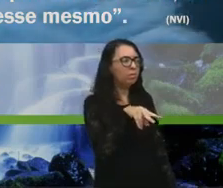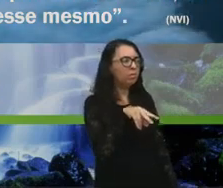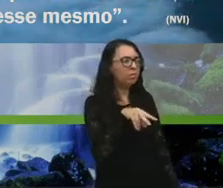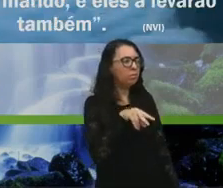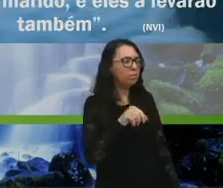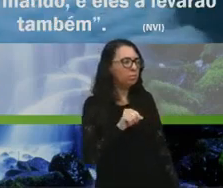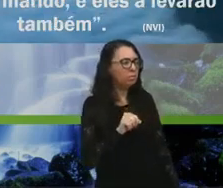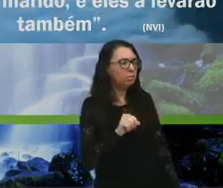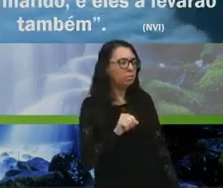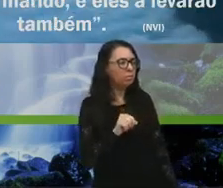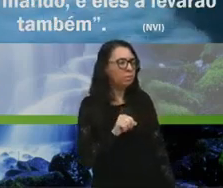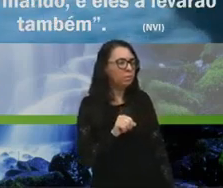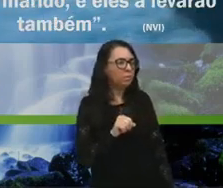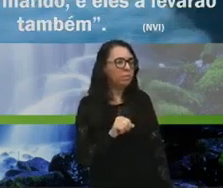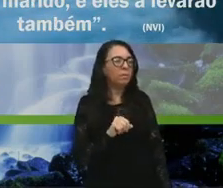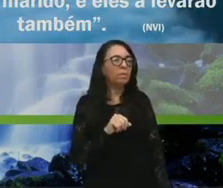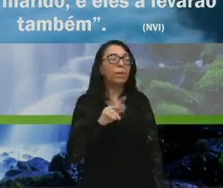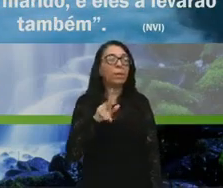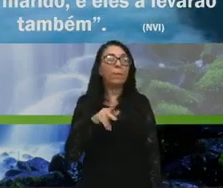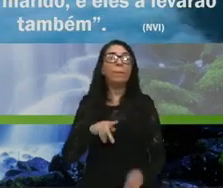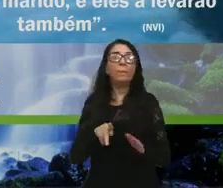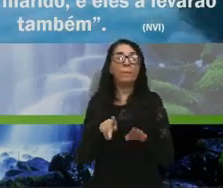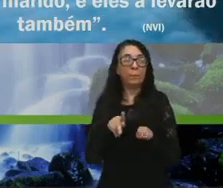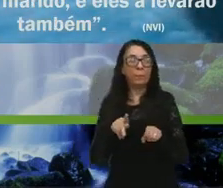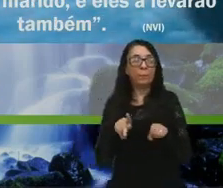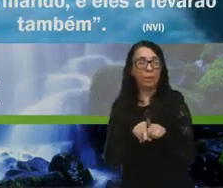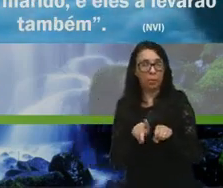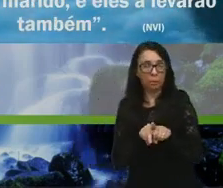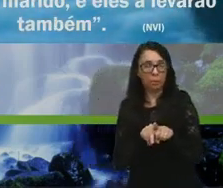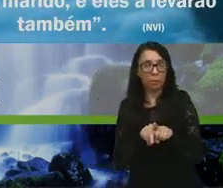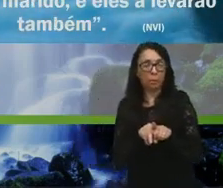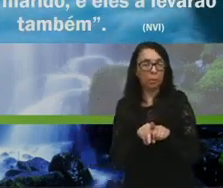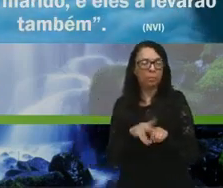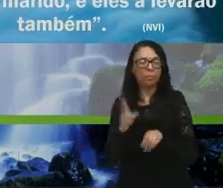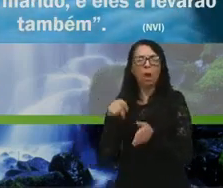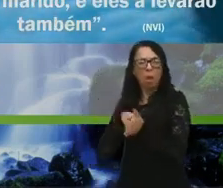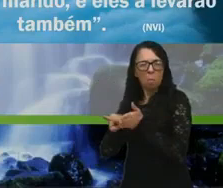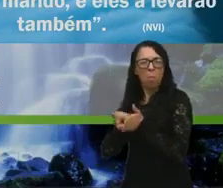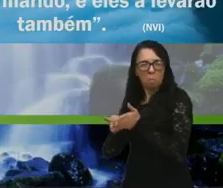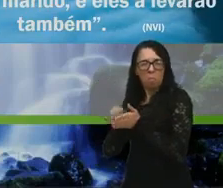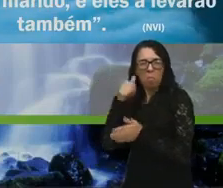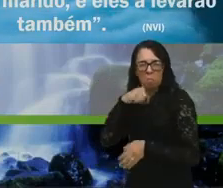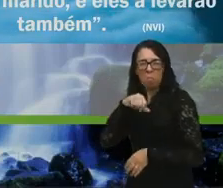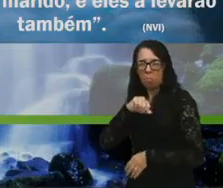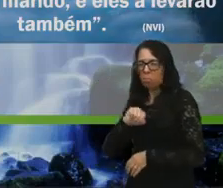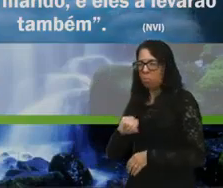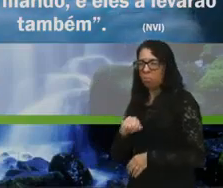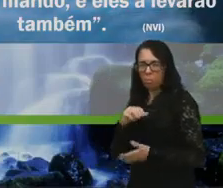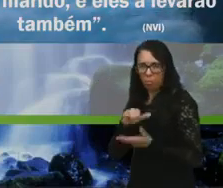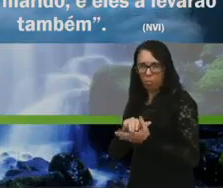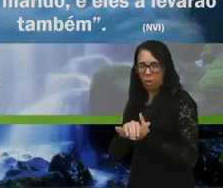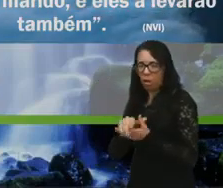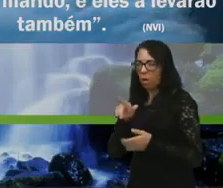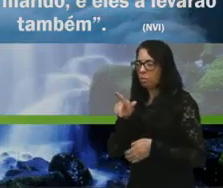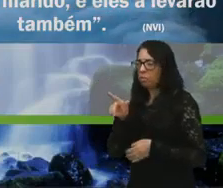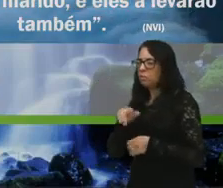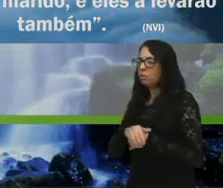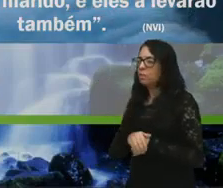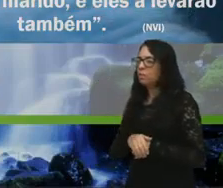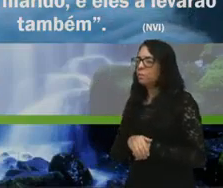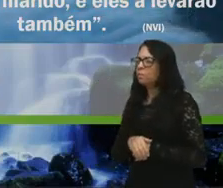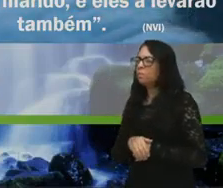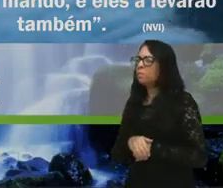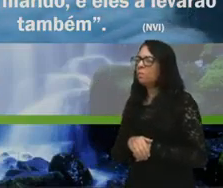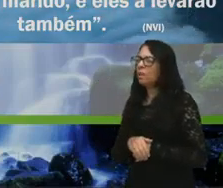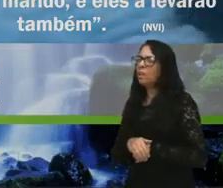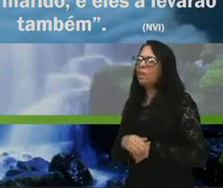mesmo. Pedro lhe disse: por que vocês entraram em acordo para tentar o Espírito do